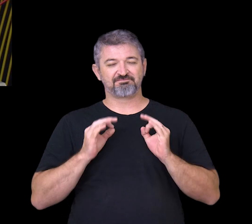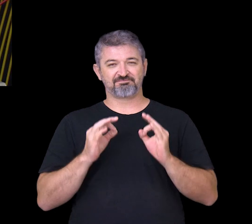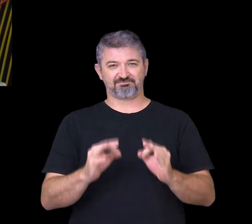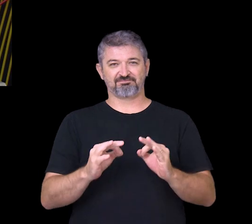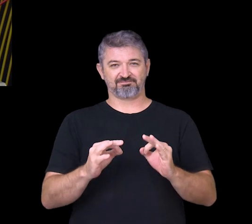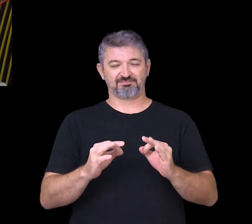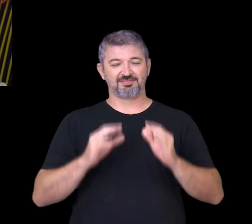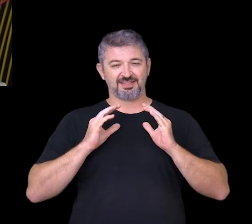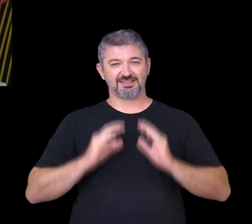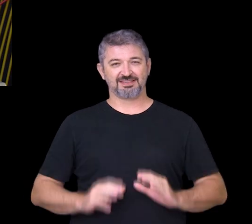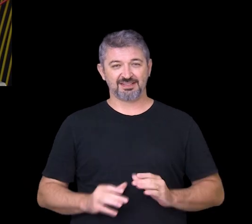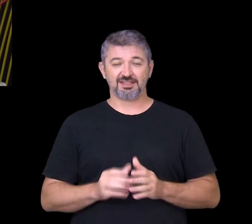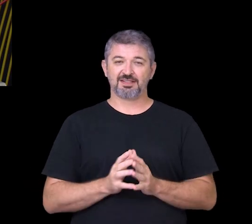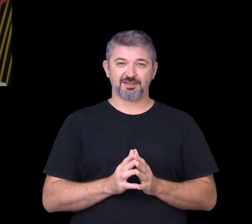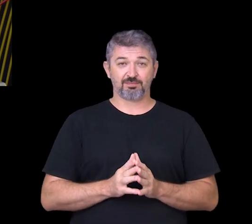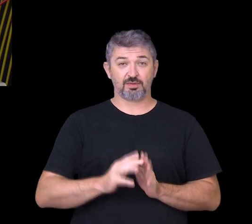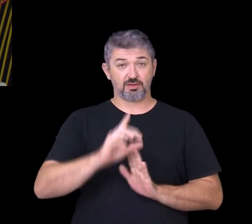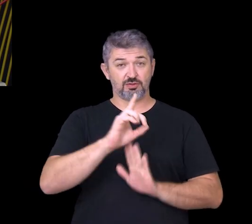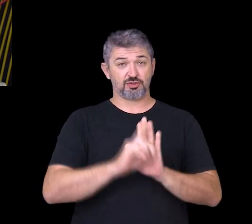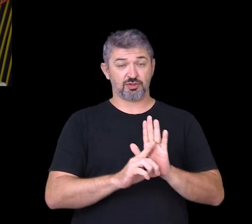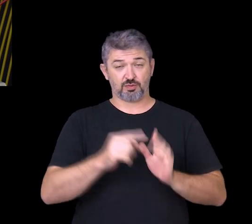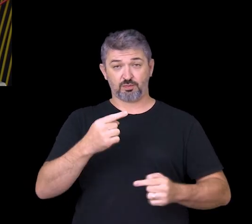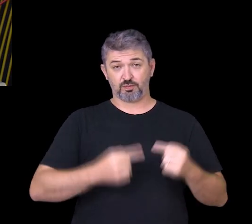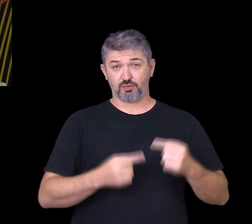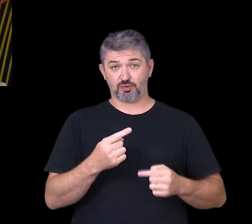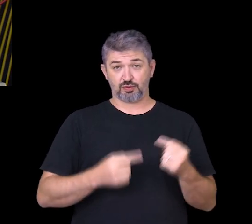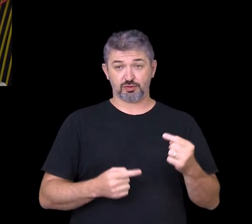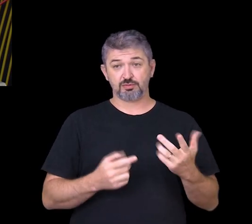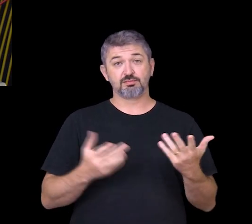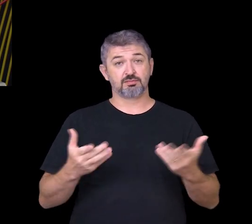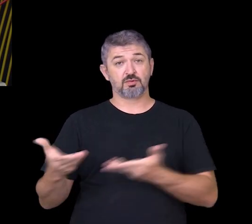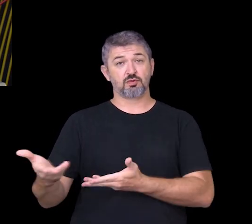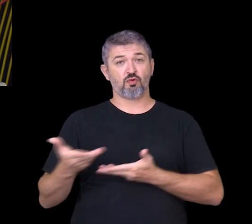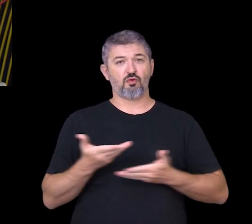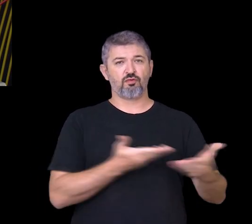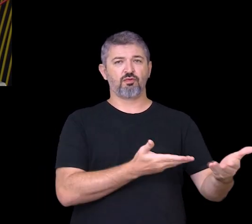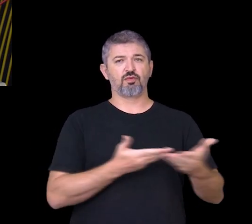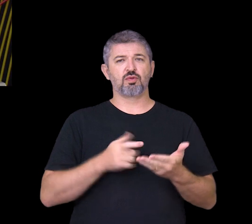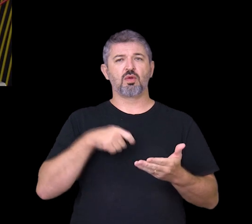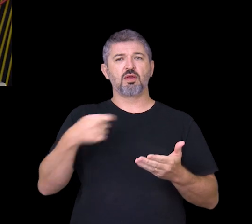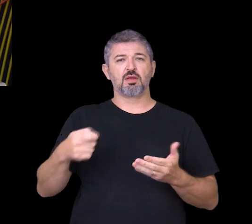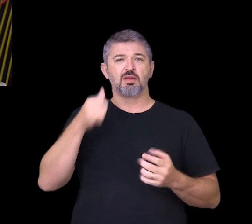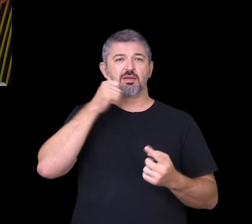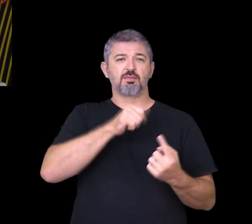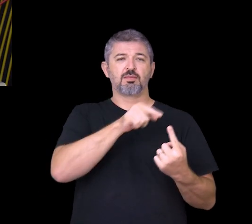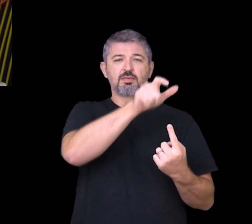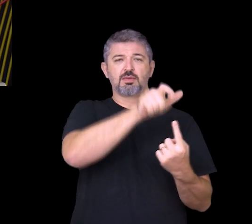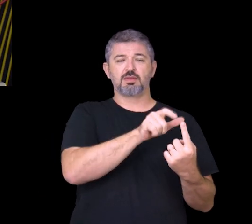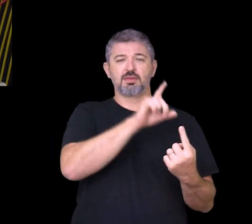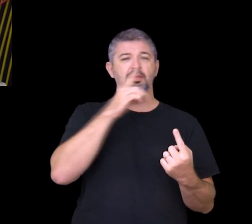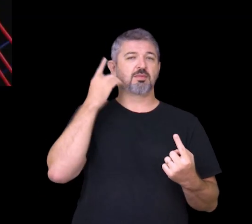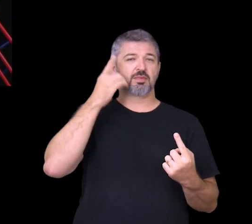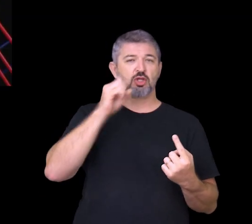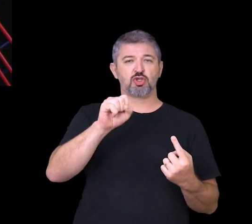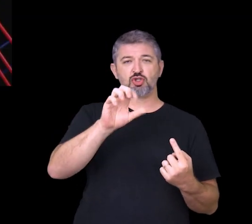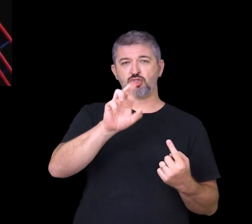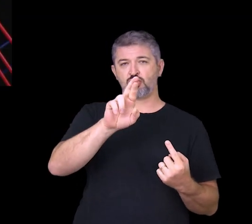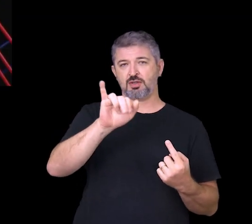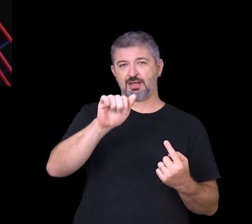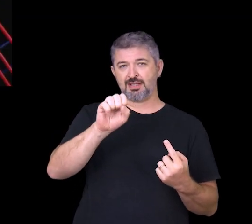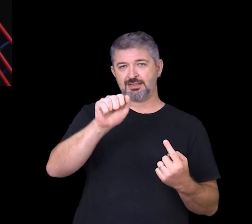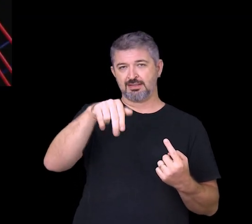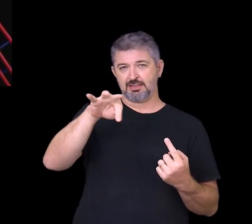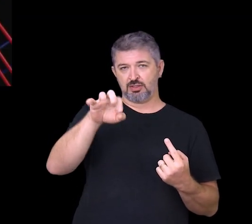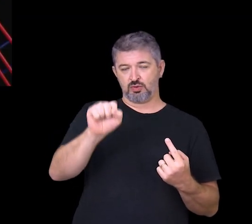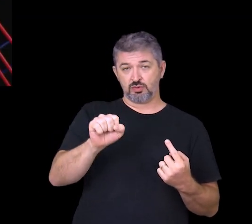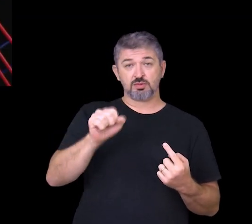exercer plenamente a sua cidadania e seus direitos políticos. Nossas convidadas são a deputada Soraya Santos, do PL